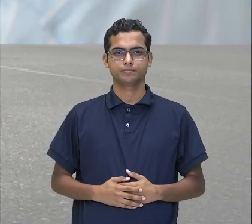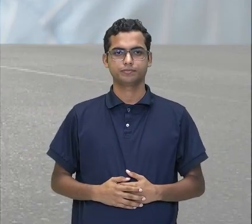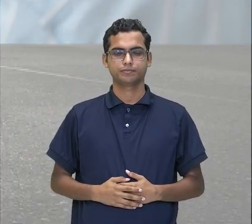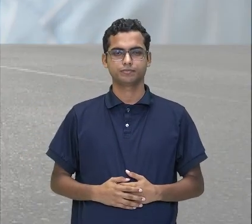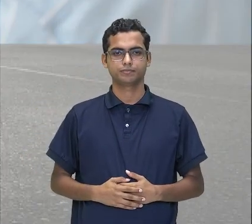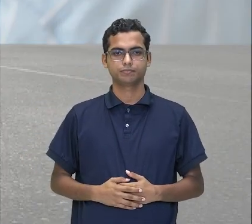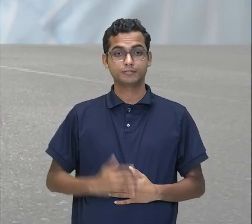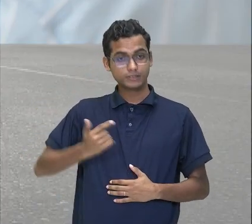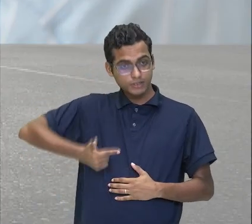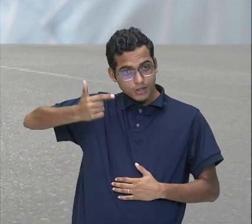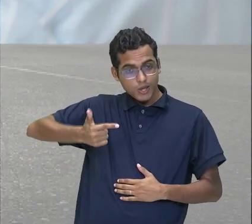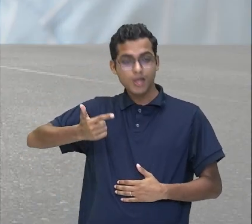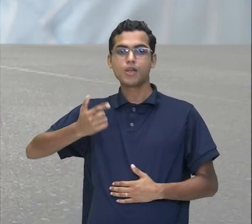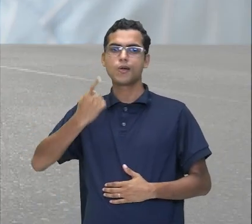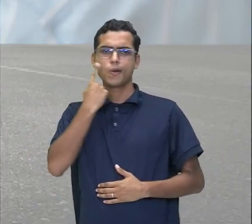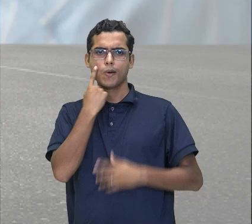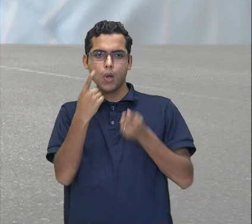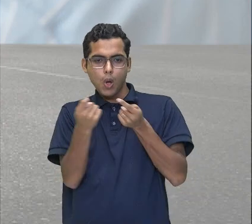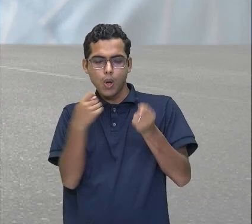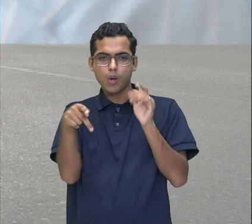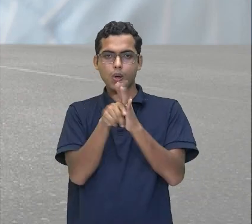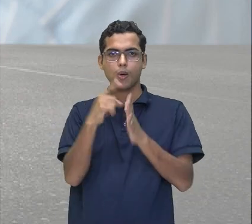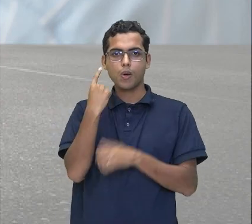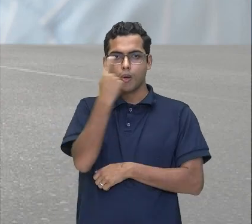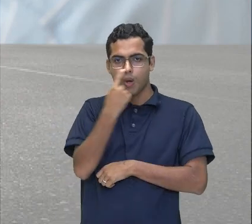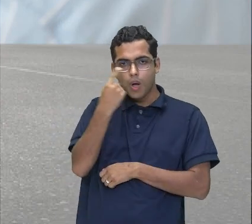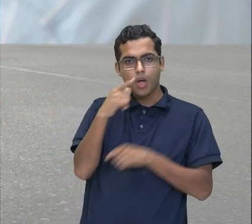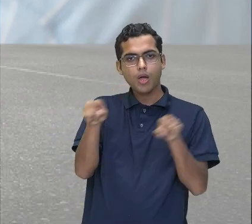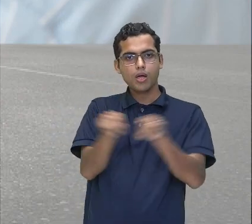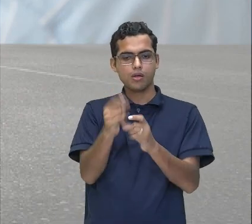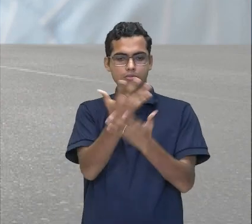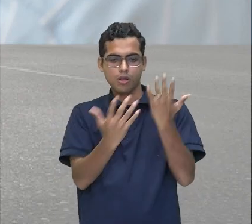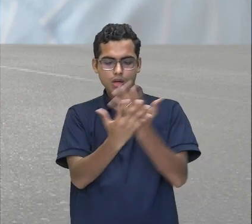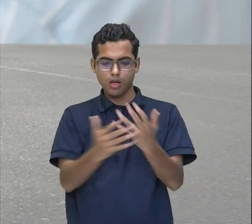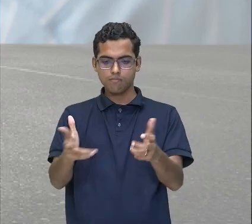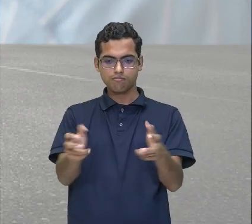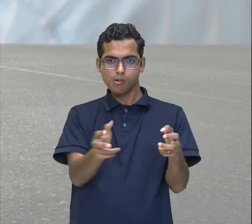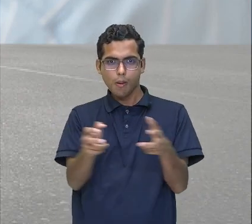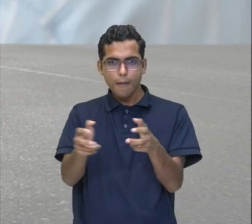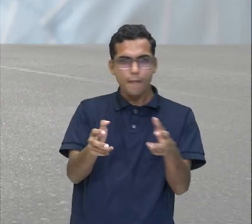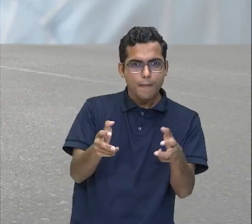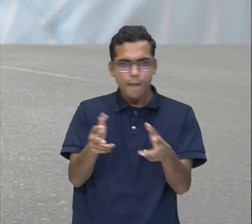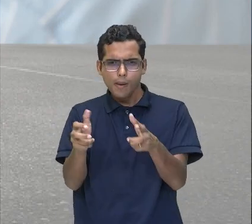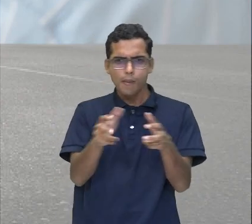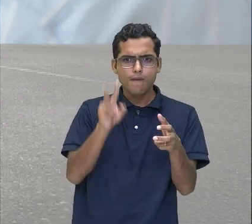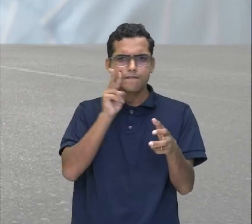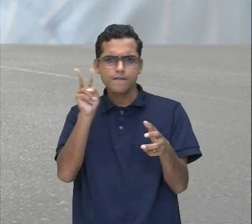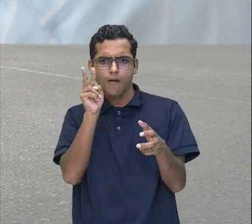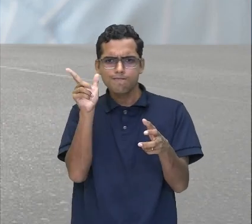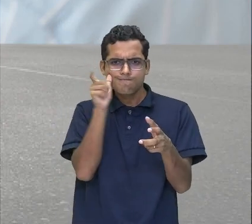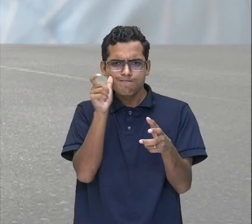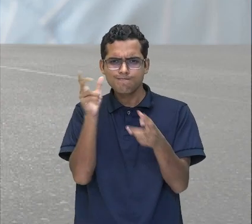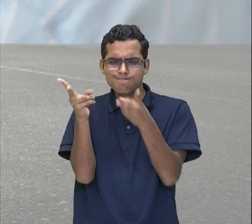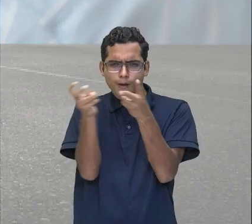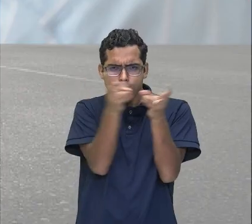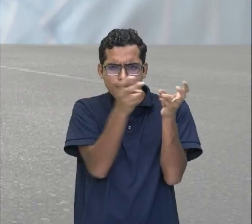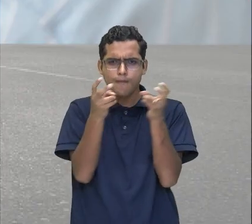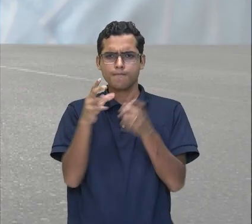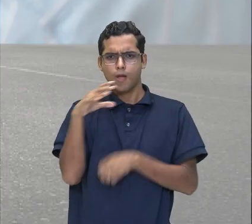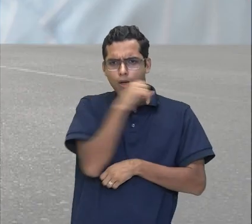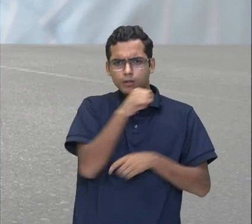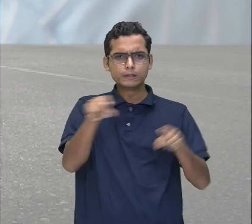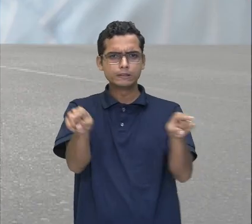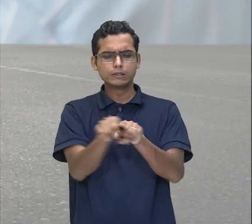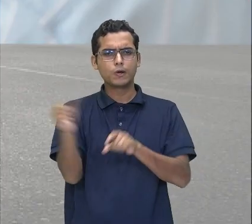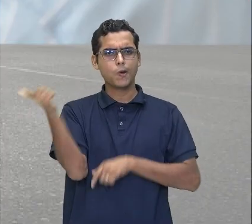coordenação também olho e mão, porque você vai precisar controlar os jogadores virtuais e essa ação ajuda a melhorar esse